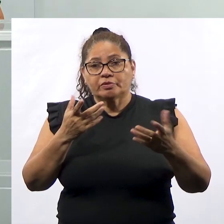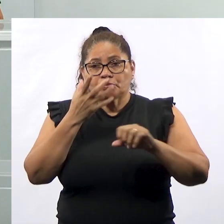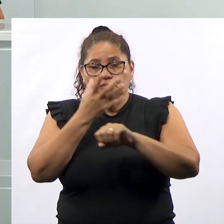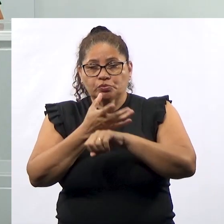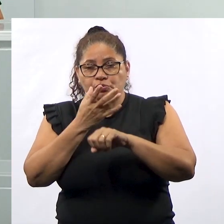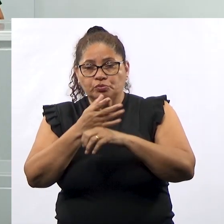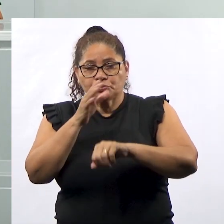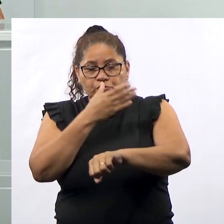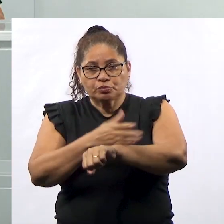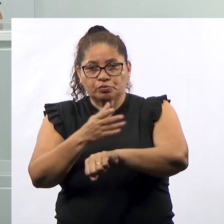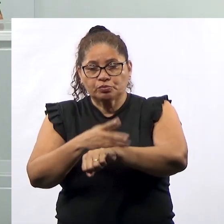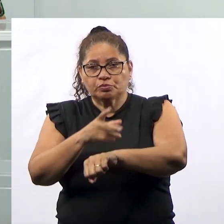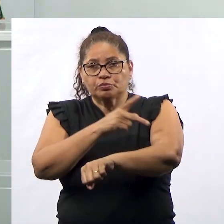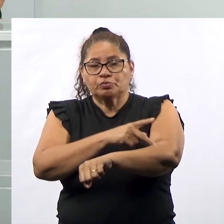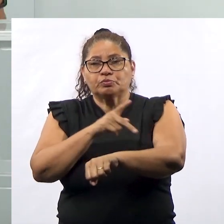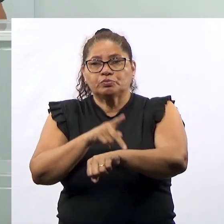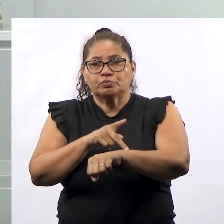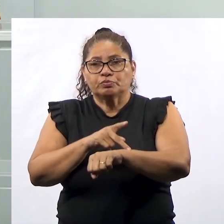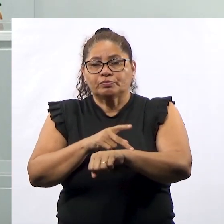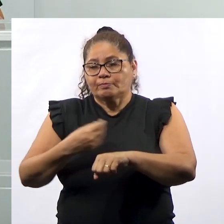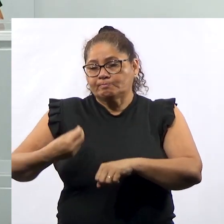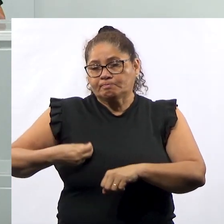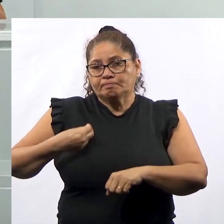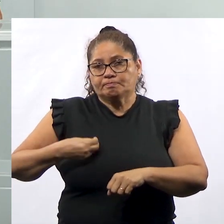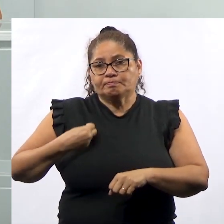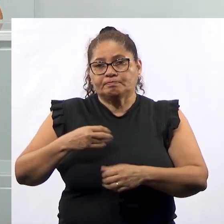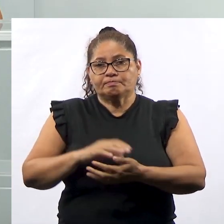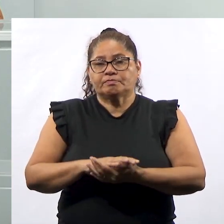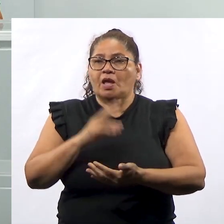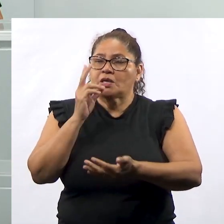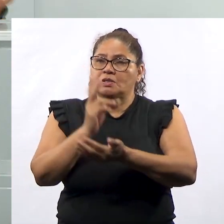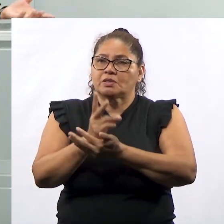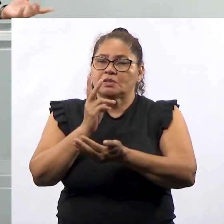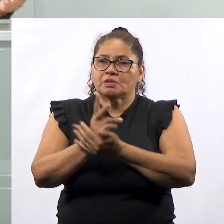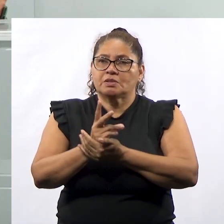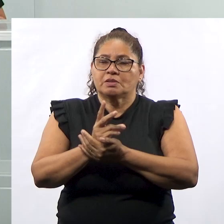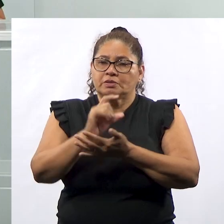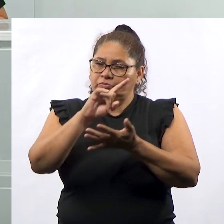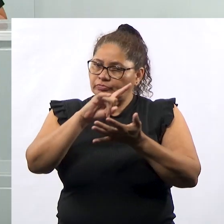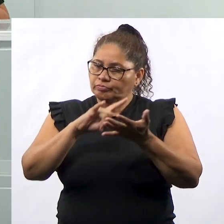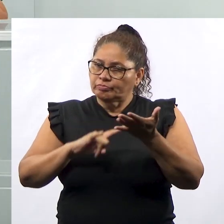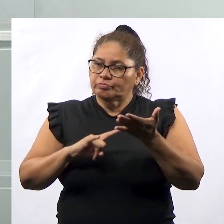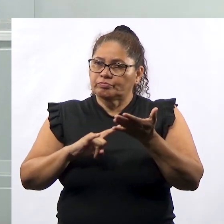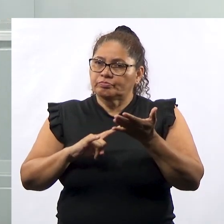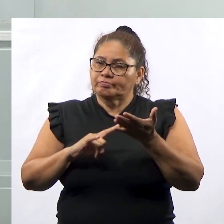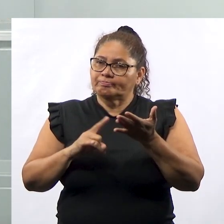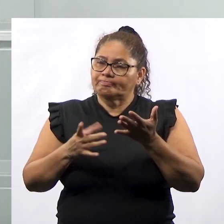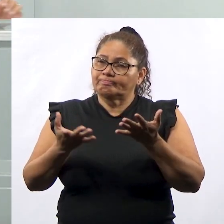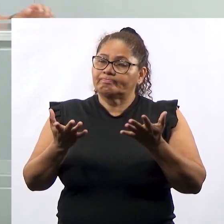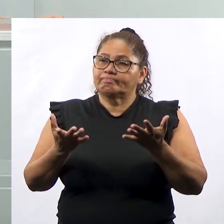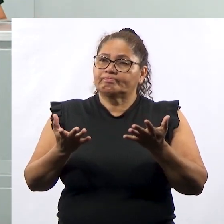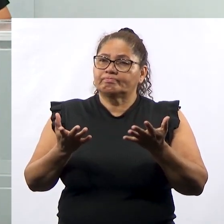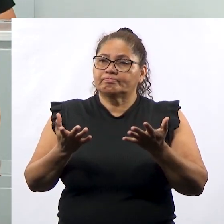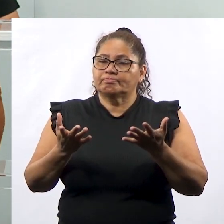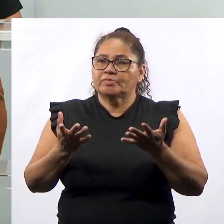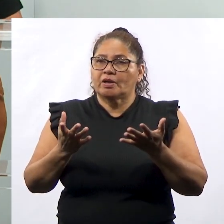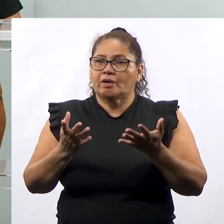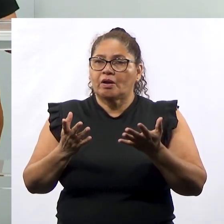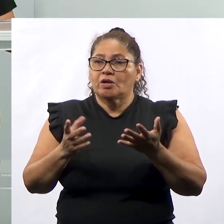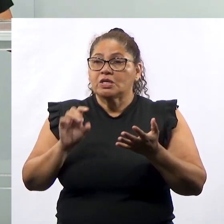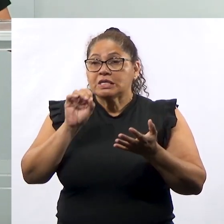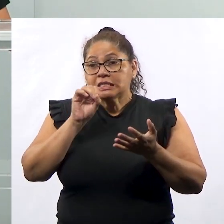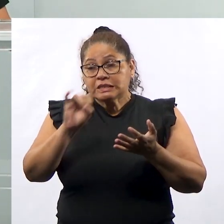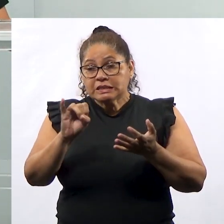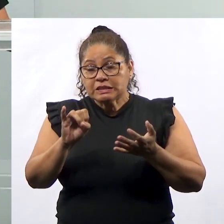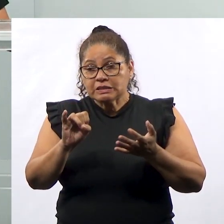de práticas pedagógicas, nós estamos falando de vivências que nem sempre estão documentadas. Inclusive, se você já deu